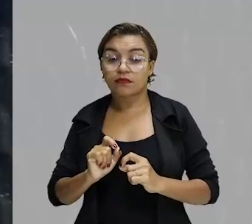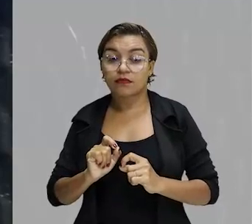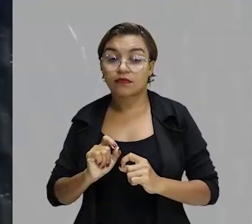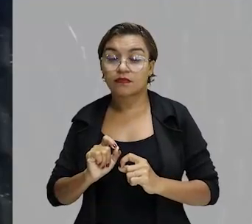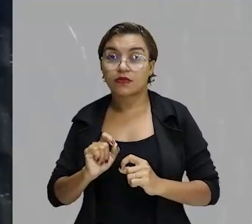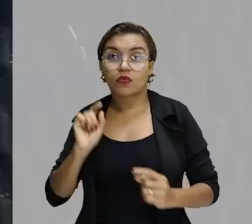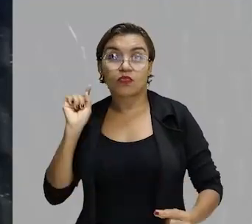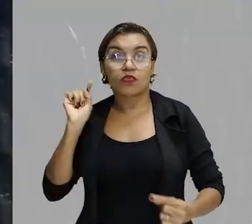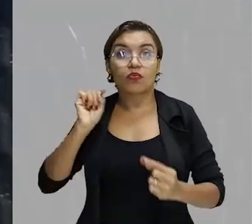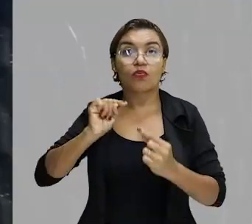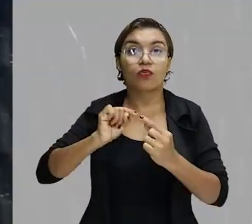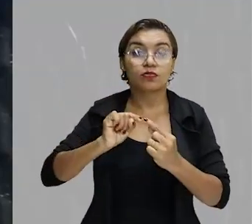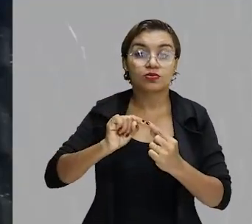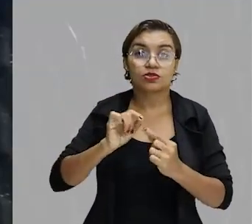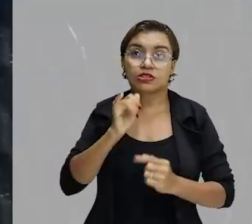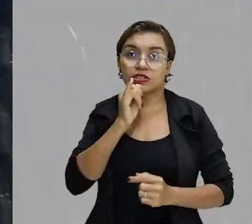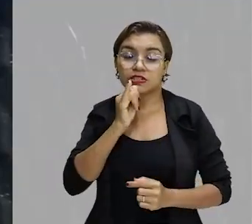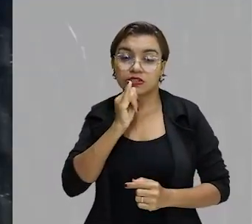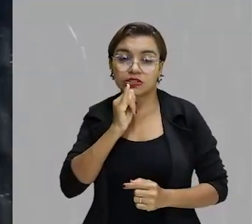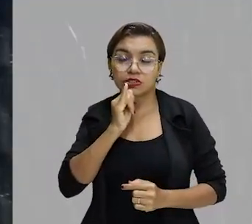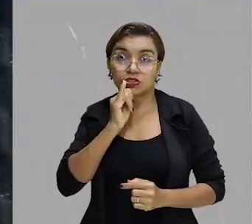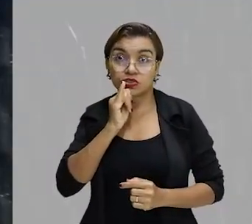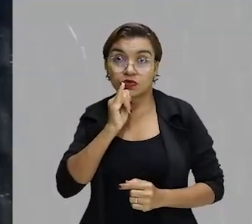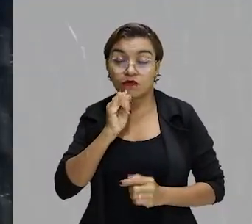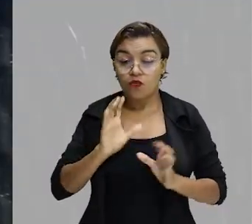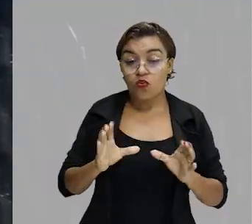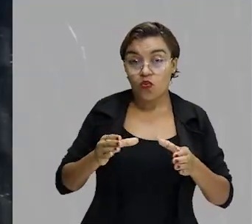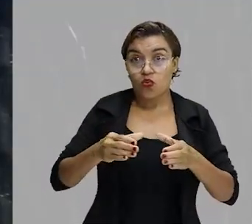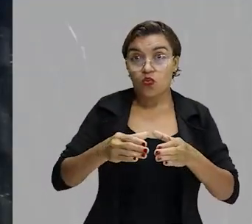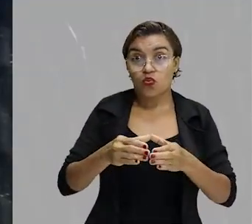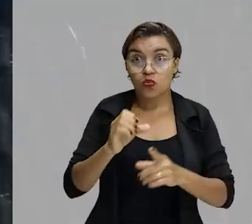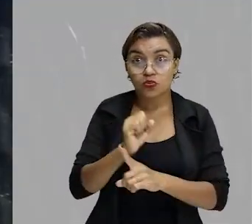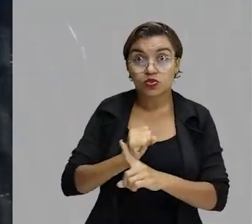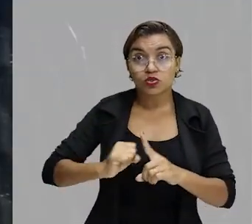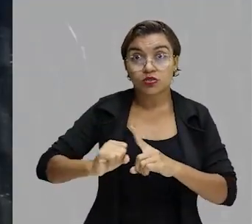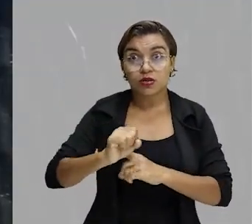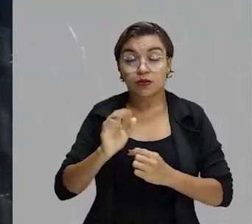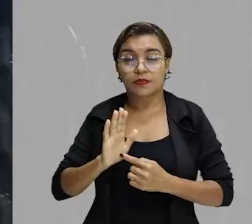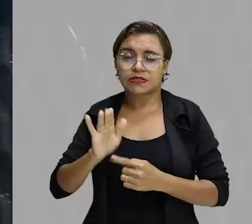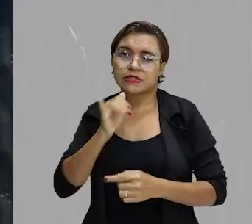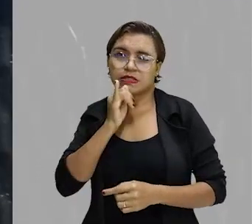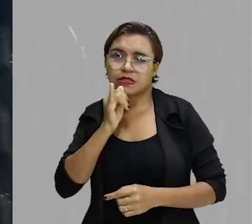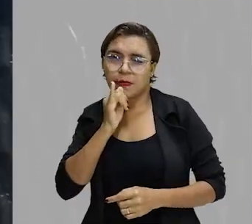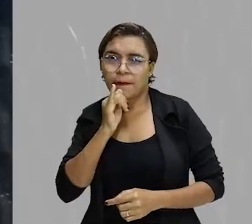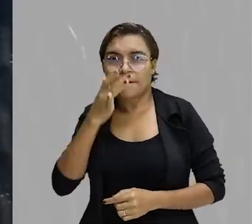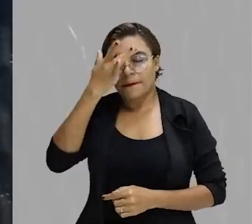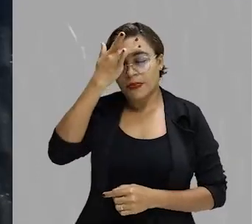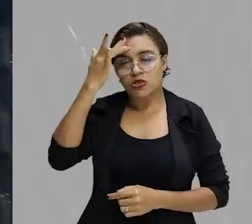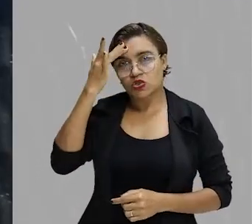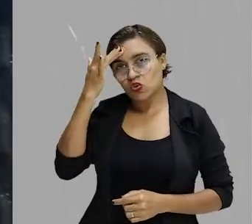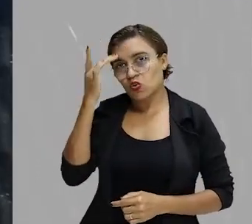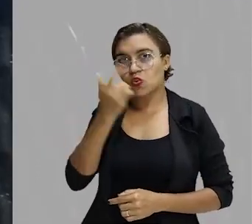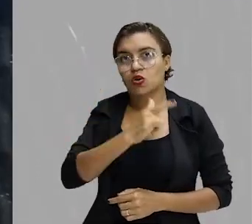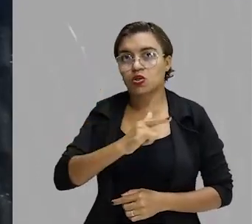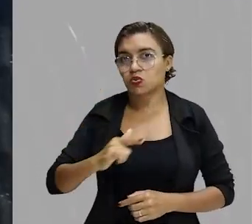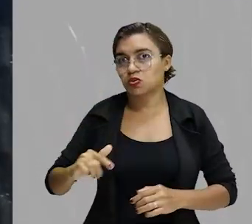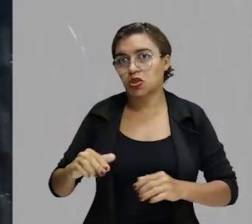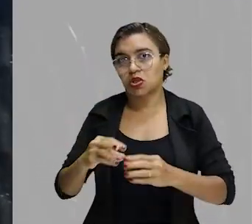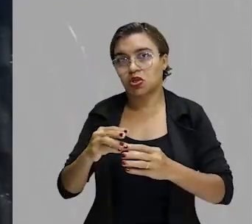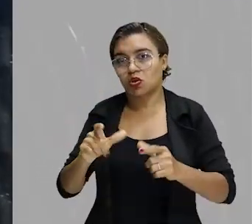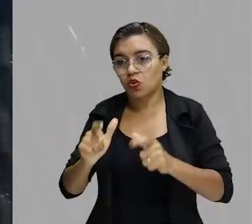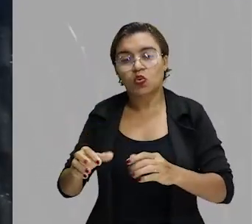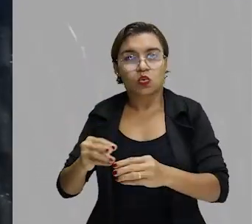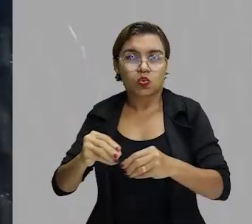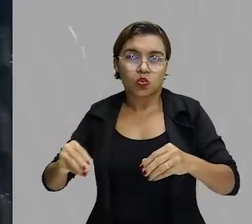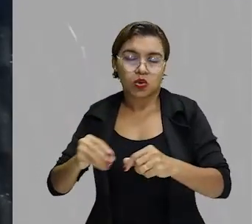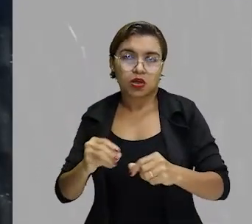em relação ao grupo social que se manifesta, que podem ser os sem terra, podem ser os negros, os indígenas, aí depende muito